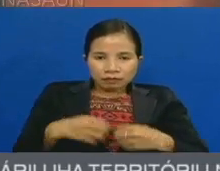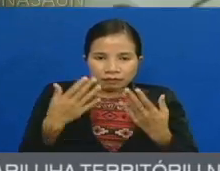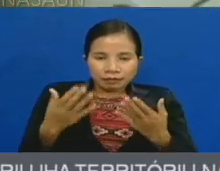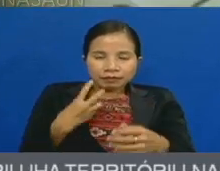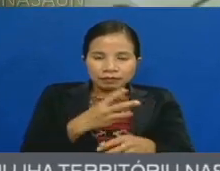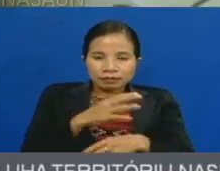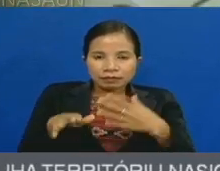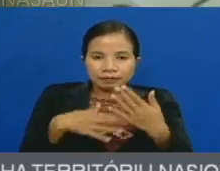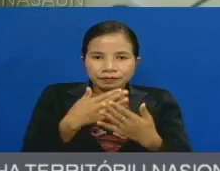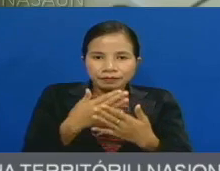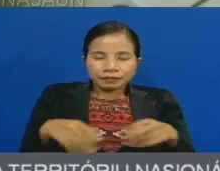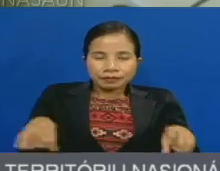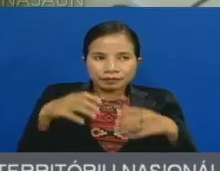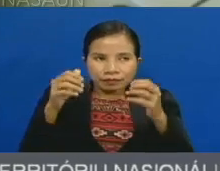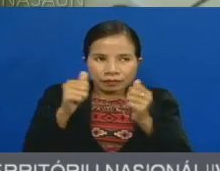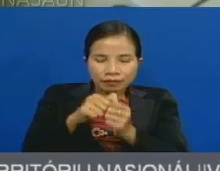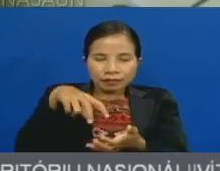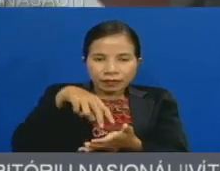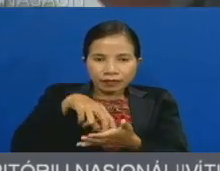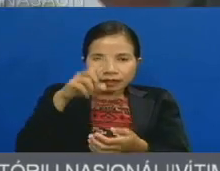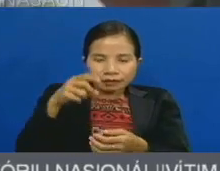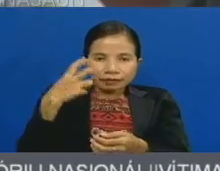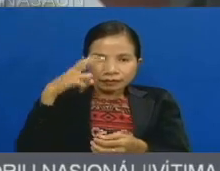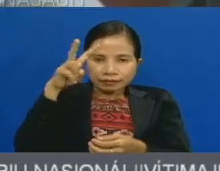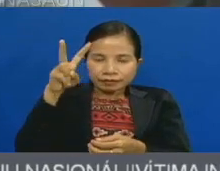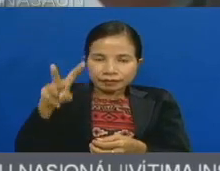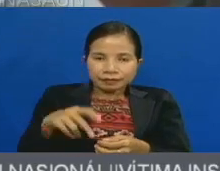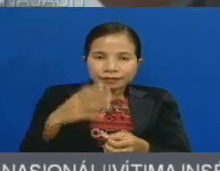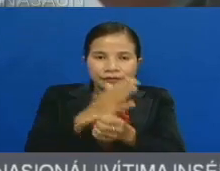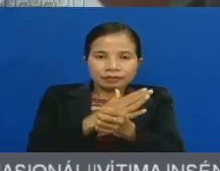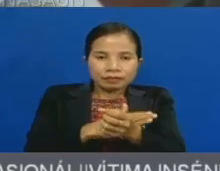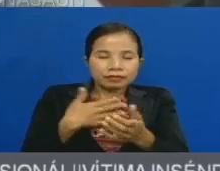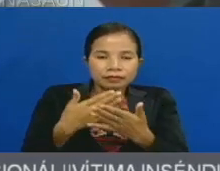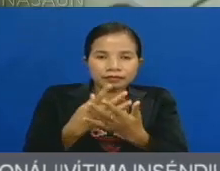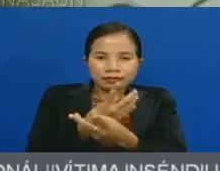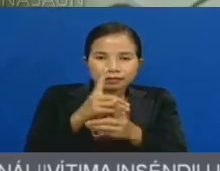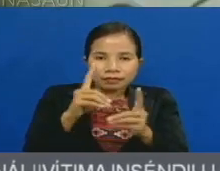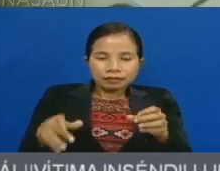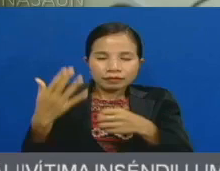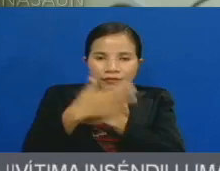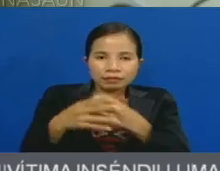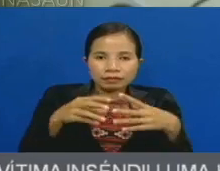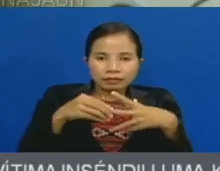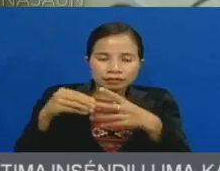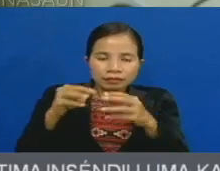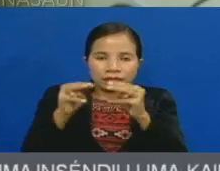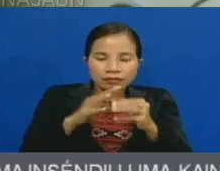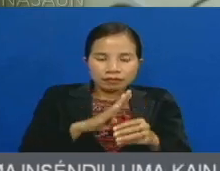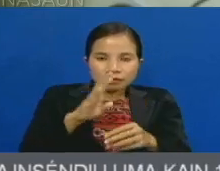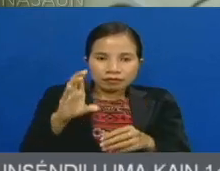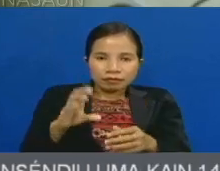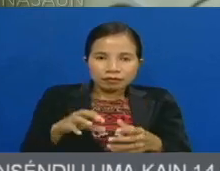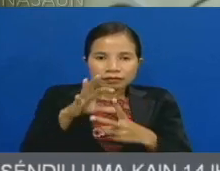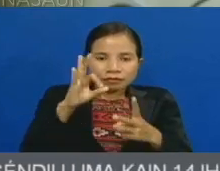hototu sirvi samutu kanun ida visa unda ita habura sulutan ita ne demokrasia ita ne nasaun liliu ita ne munisipio Baucau ne para.